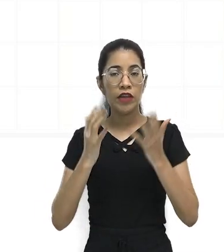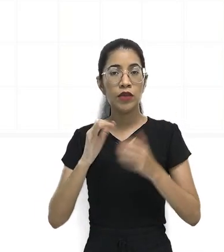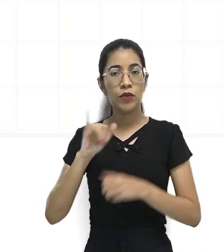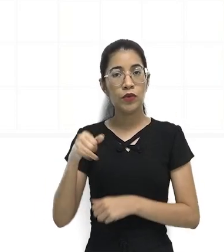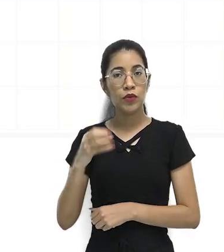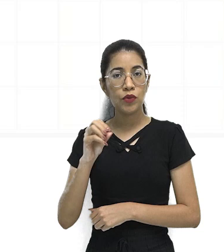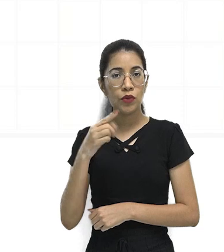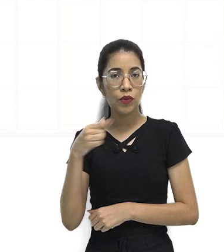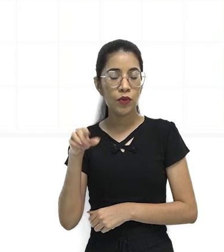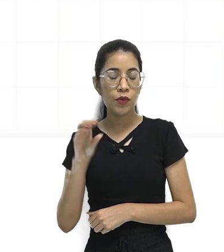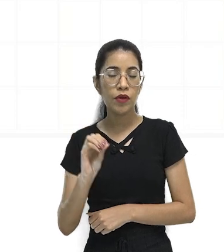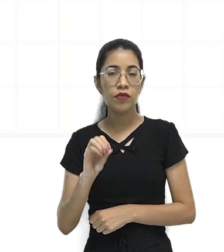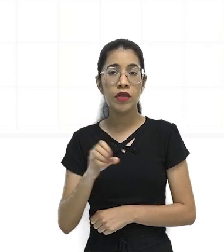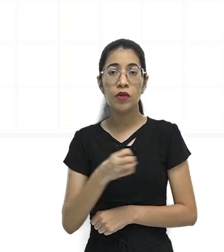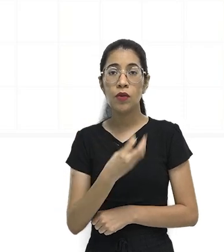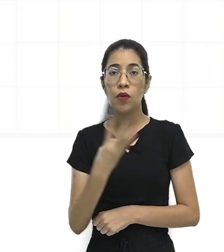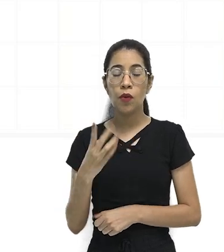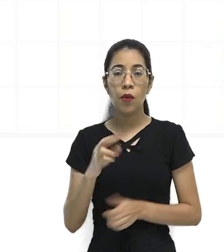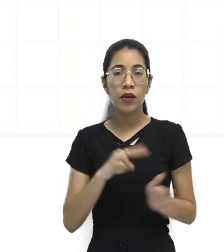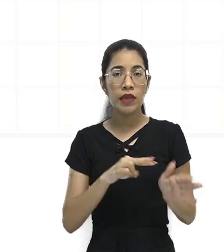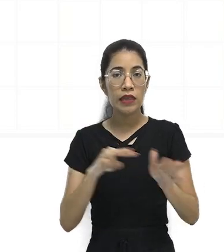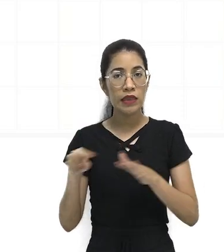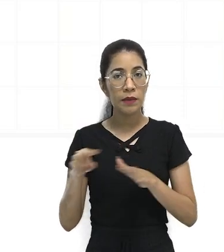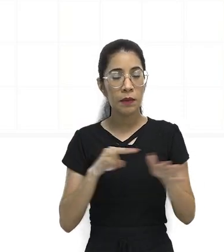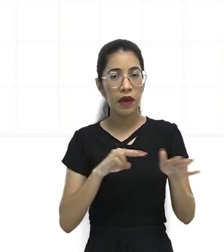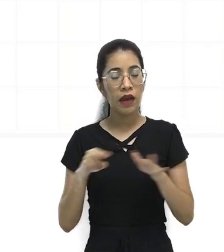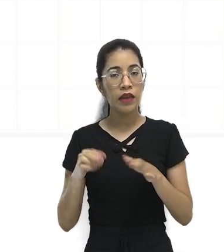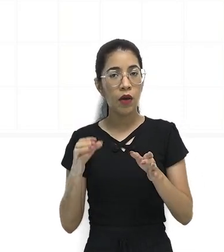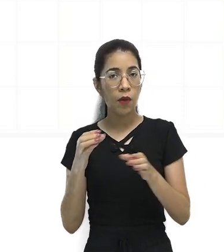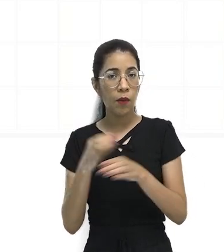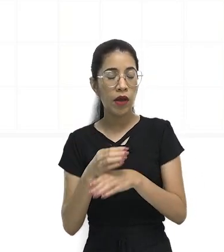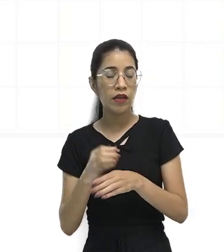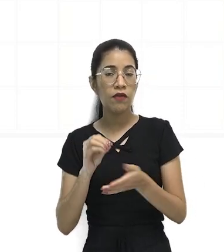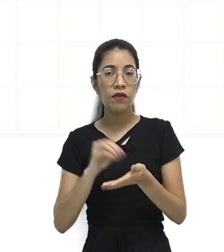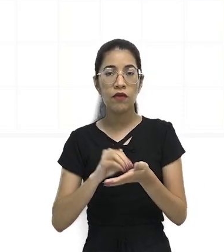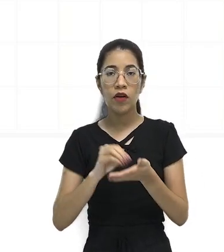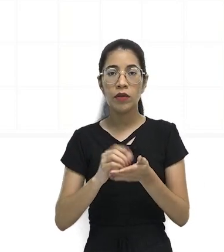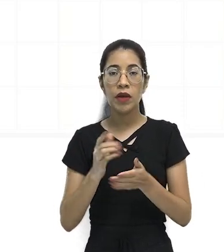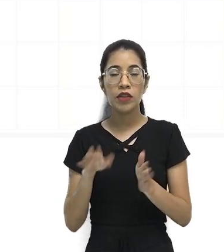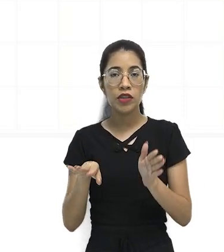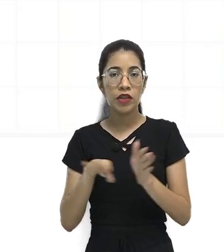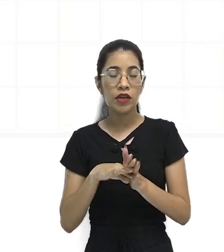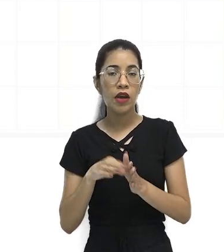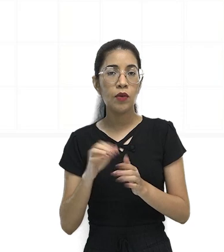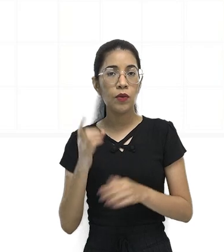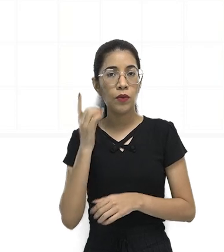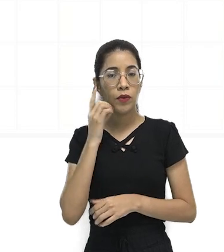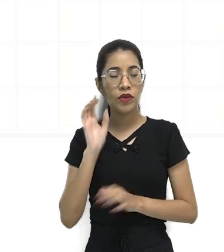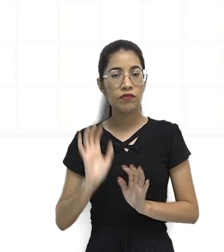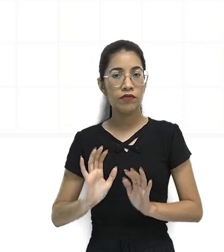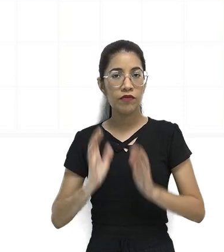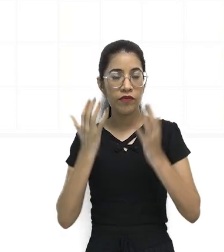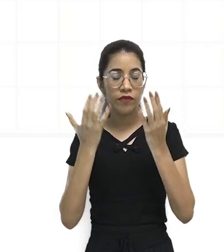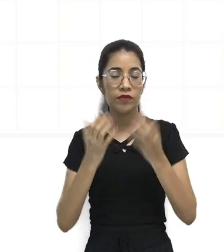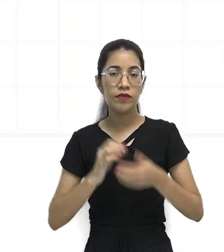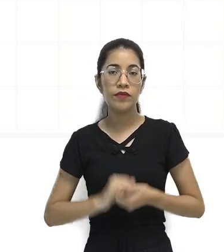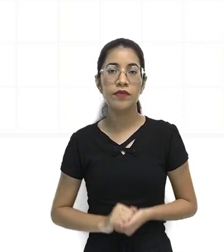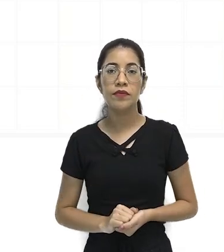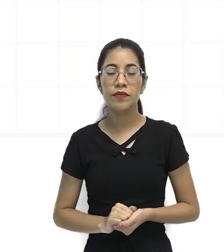novo, né? Quantas semanas completas faltam para o aniversário dele? Muito bem, muito